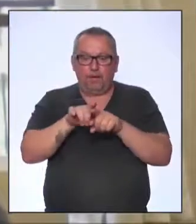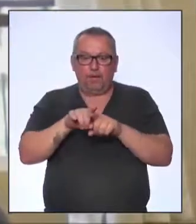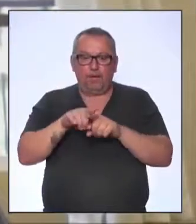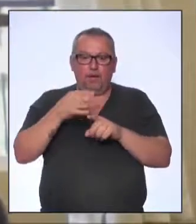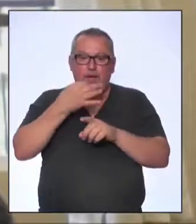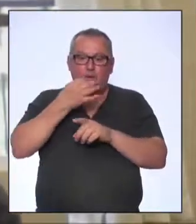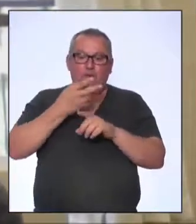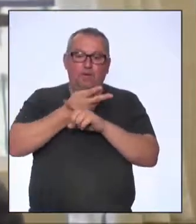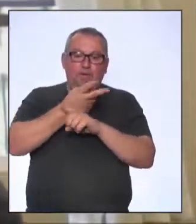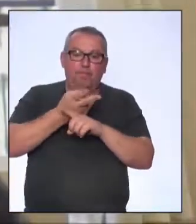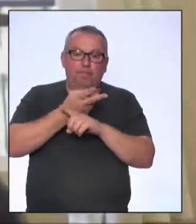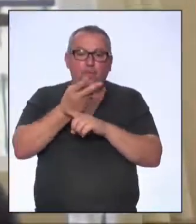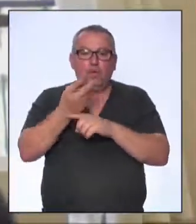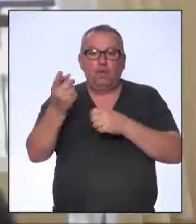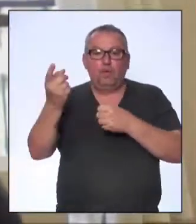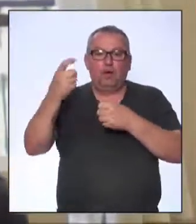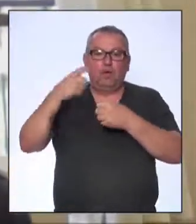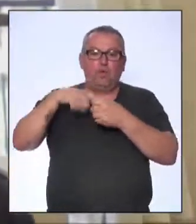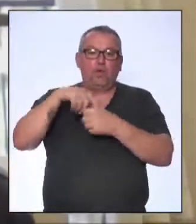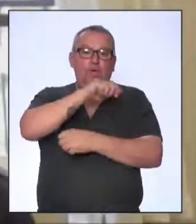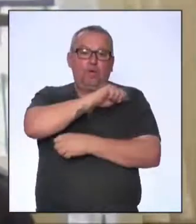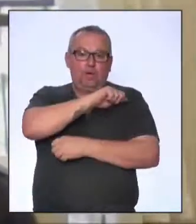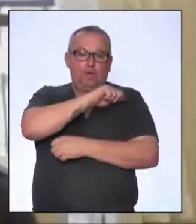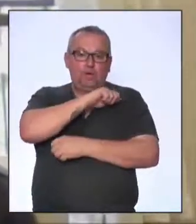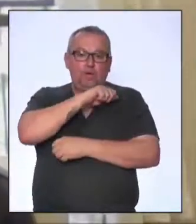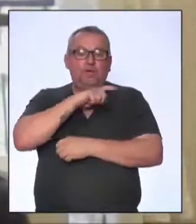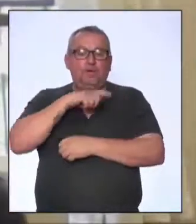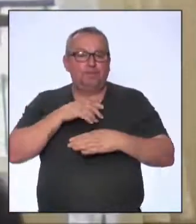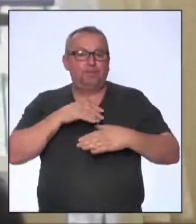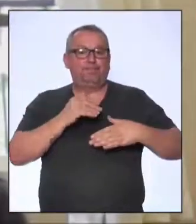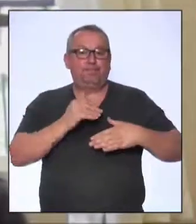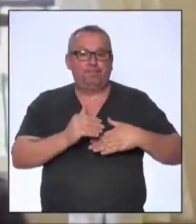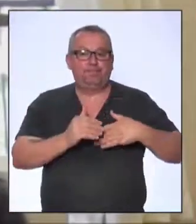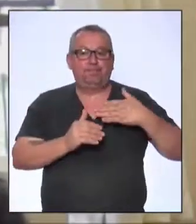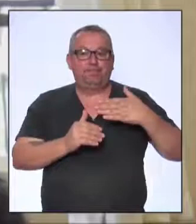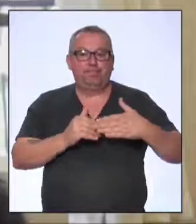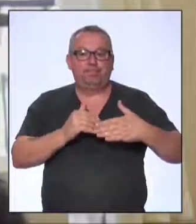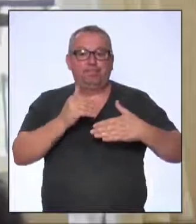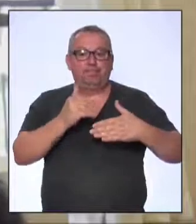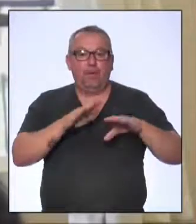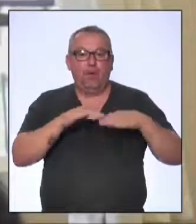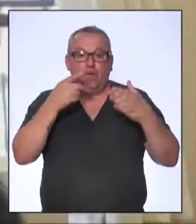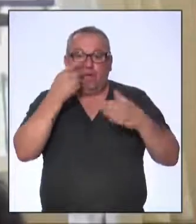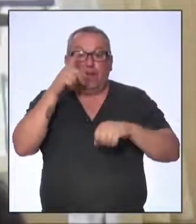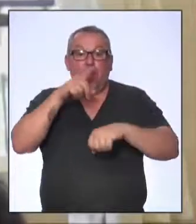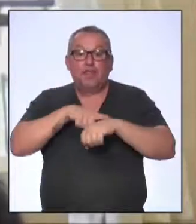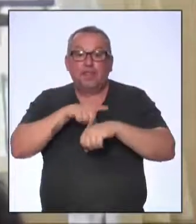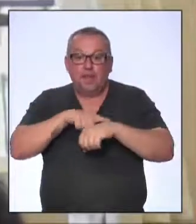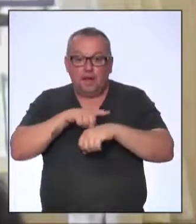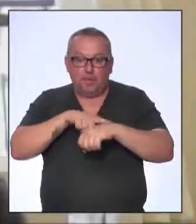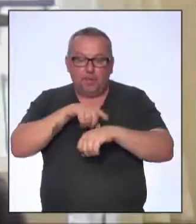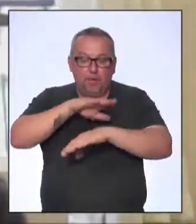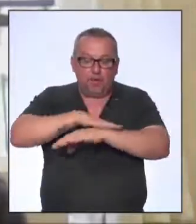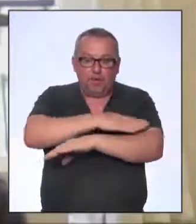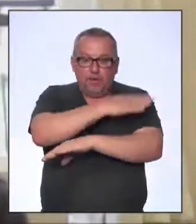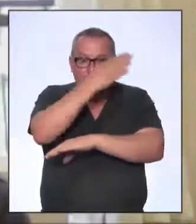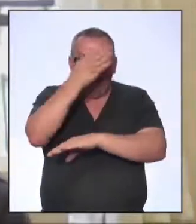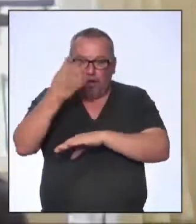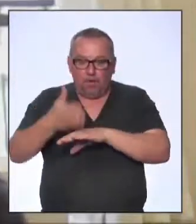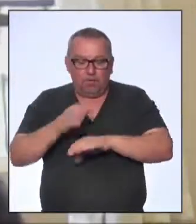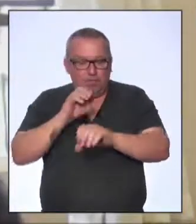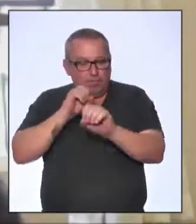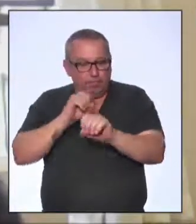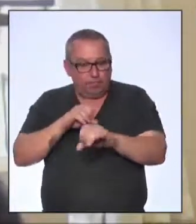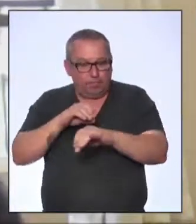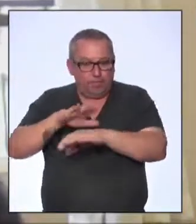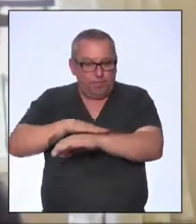desse retorno com o aluno realmente vai ser meio gradual. A escola, quando você fala em tempo integral, de ensino integral, eu já vim de uma